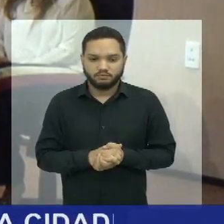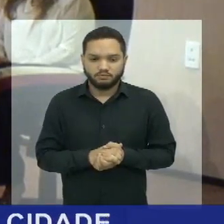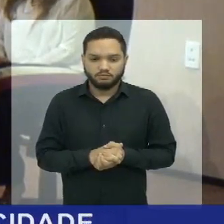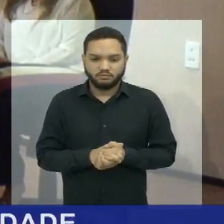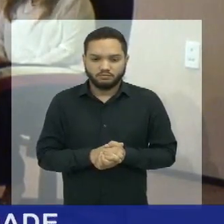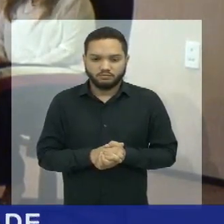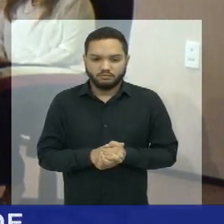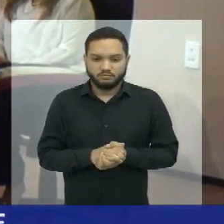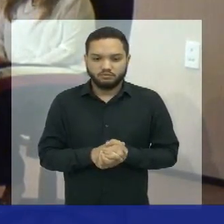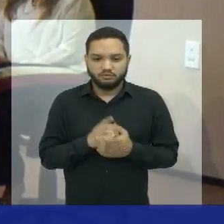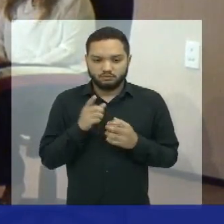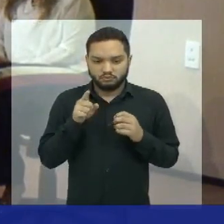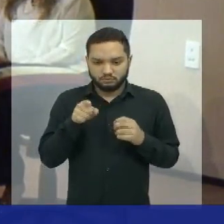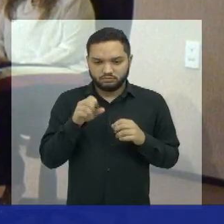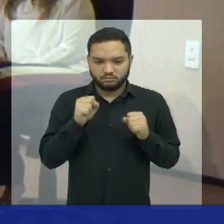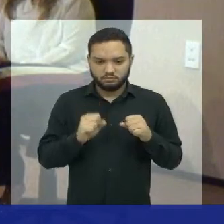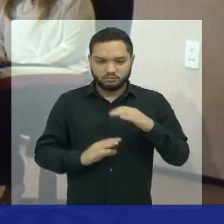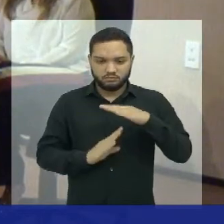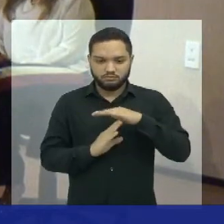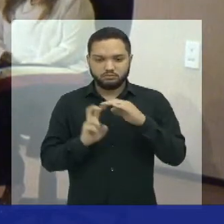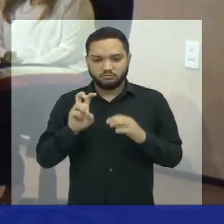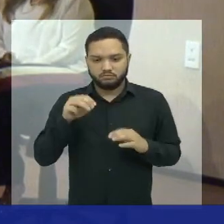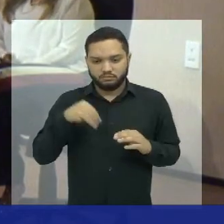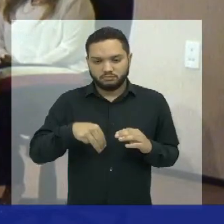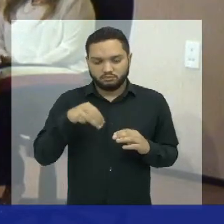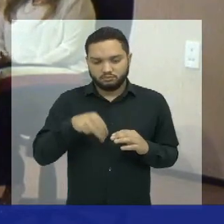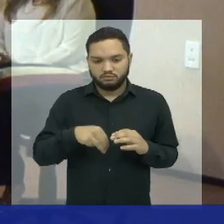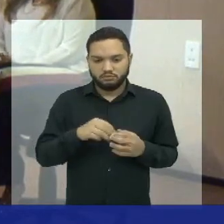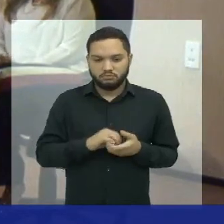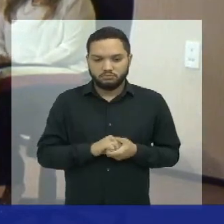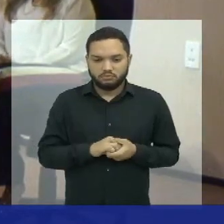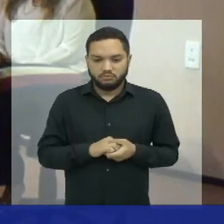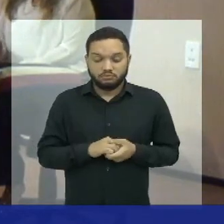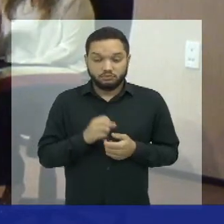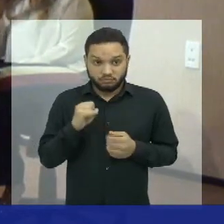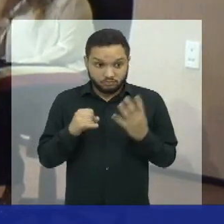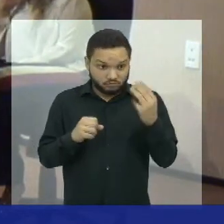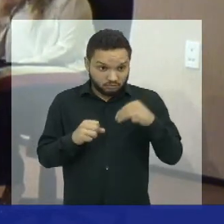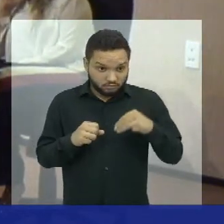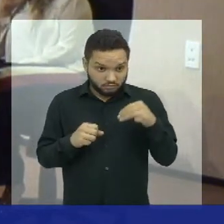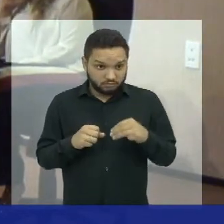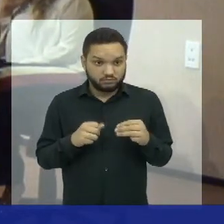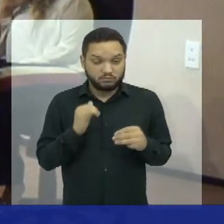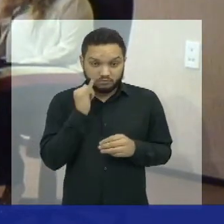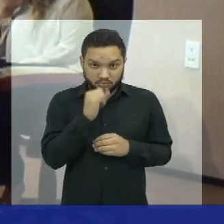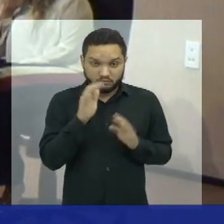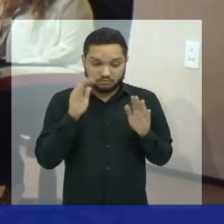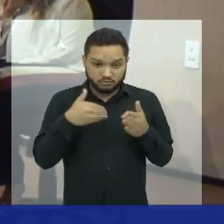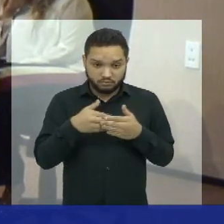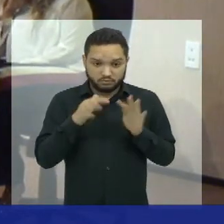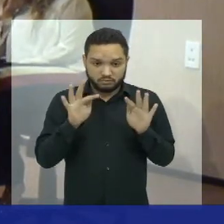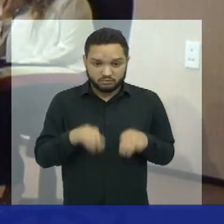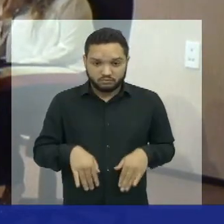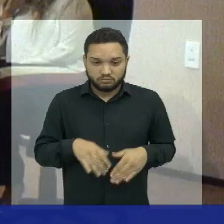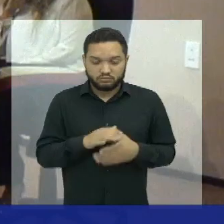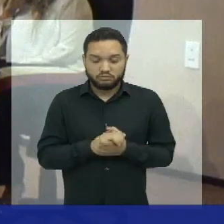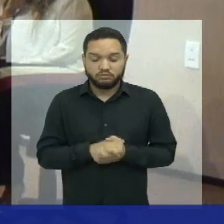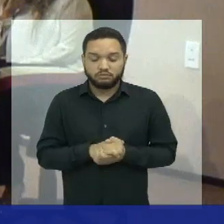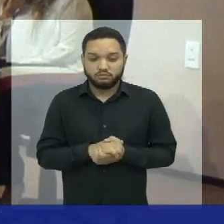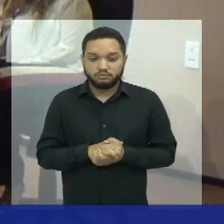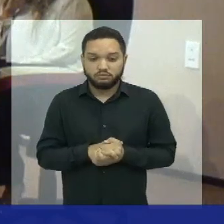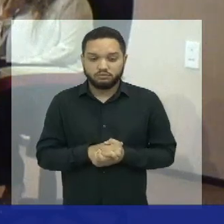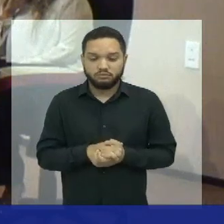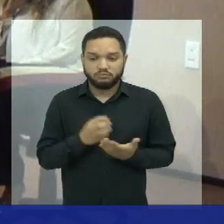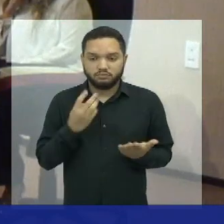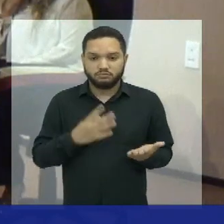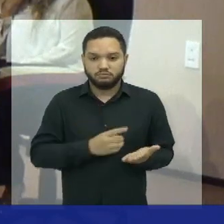Vossa Senhoria terá o tempo de até 5 minutos. Aos 4 minutos eu já lhe dou um aviso para o senhor ter uma noção de tempo aí. Tá Bom